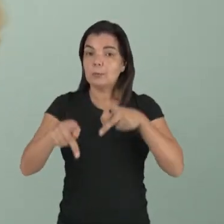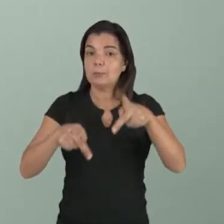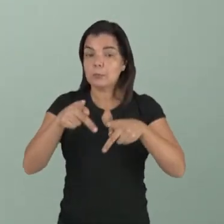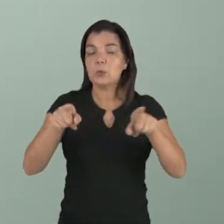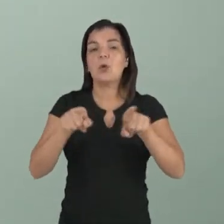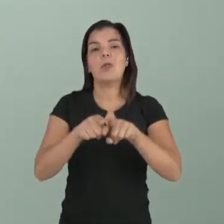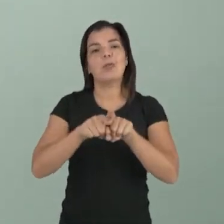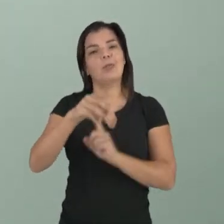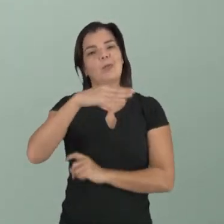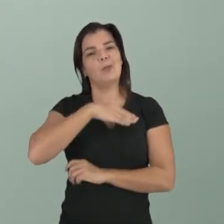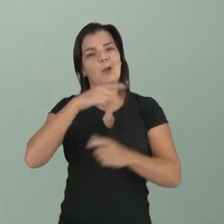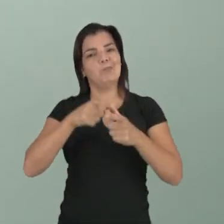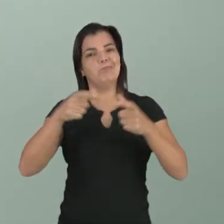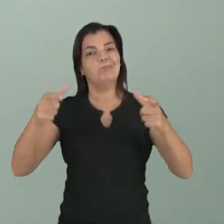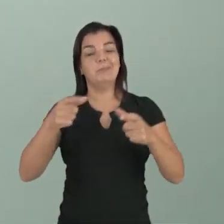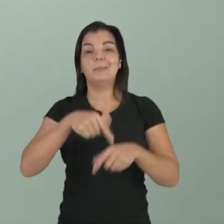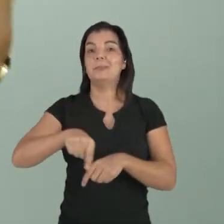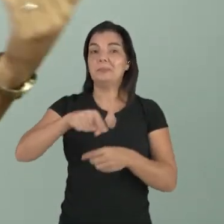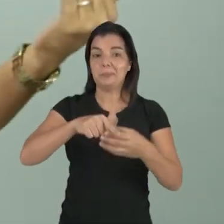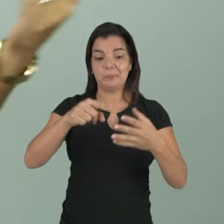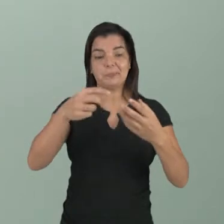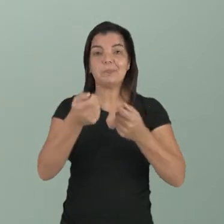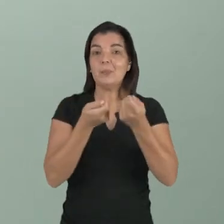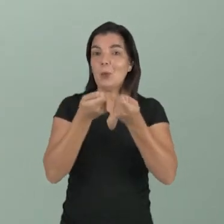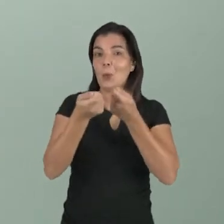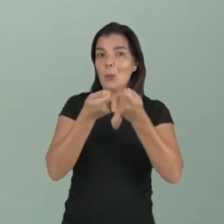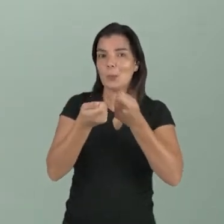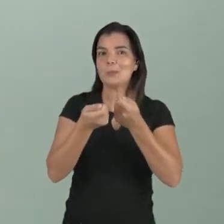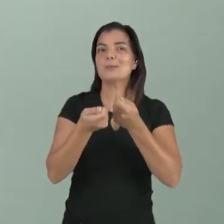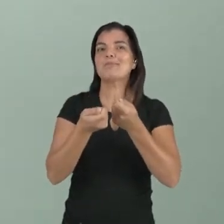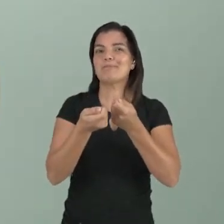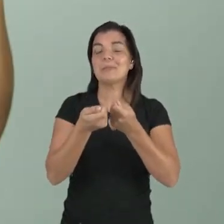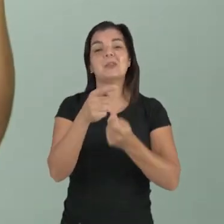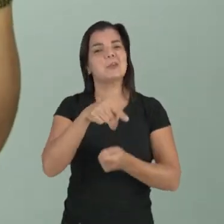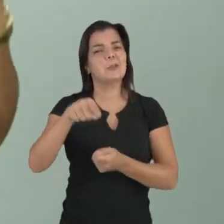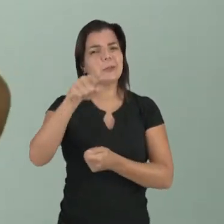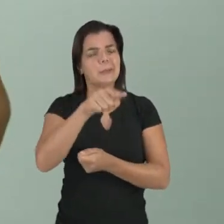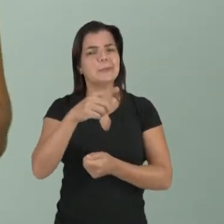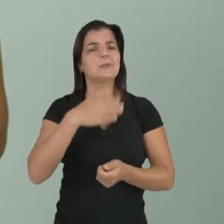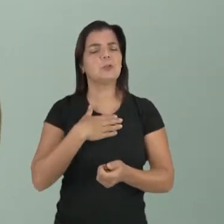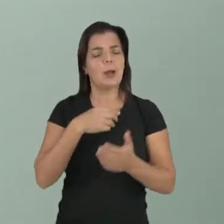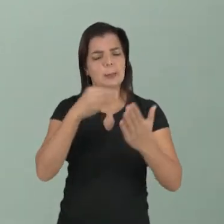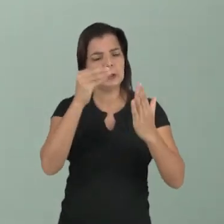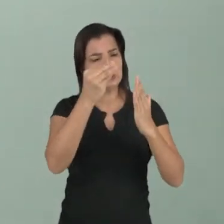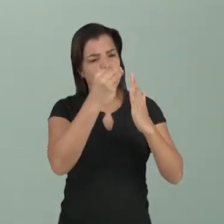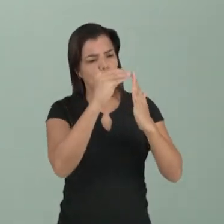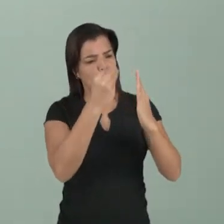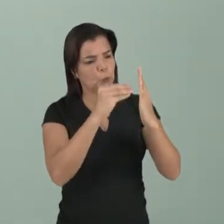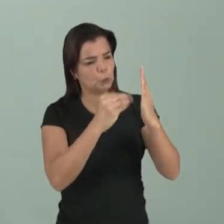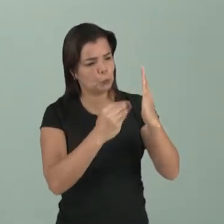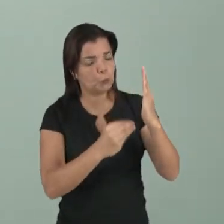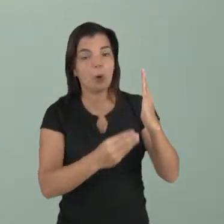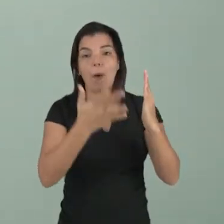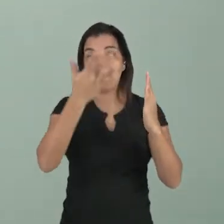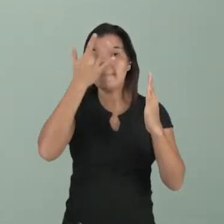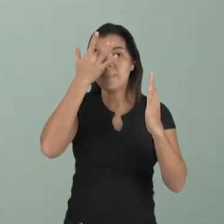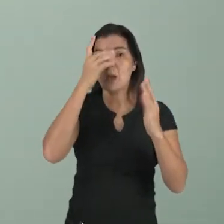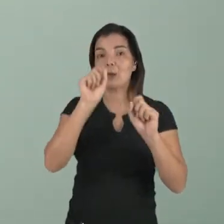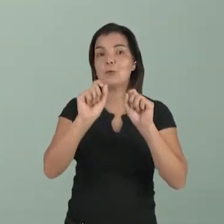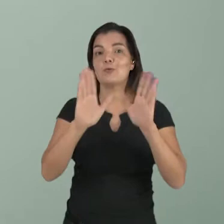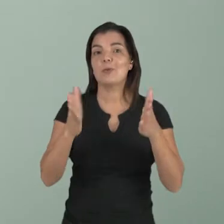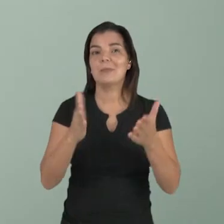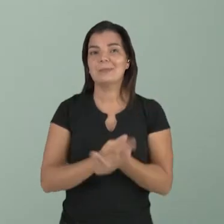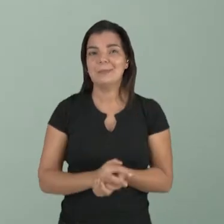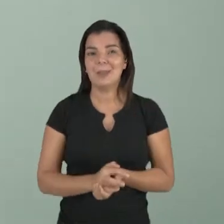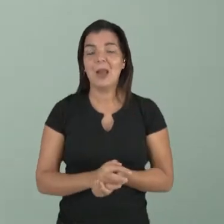e urbanização. Olha só. Olha o controle que você tem da situação. Então você já vai checando tudo que você tem em mente sobre isso.